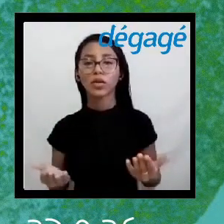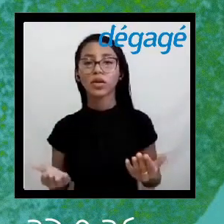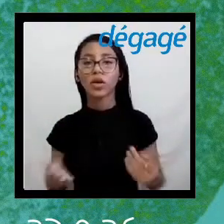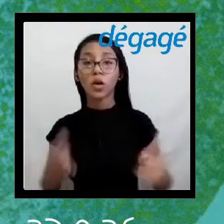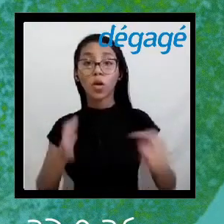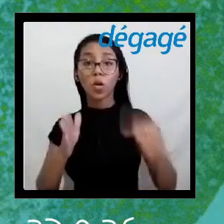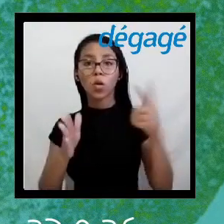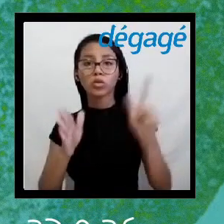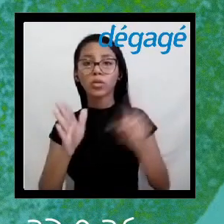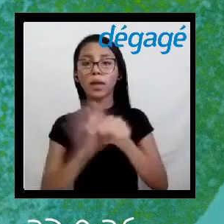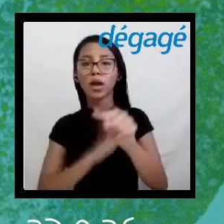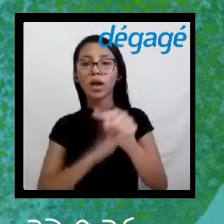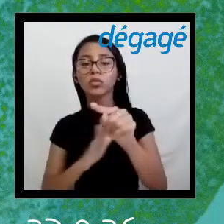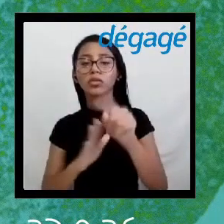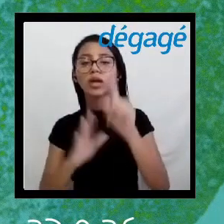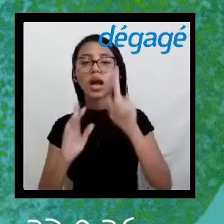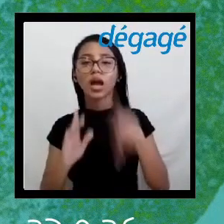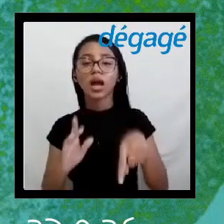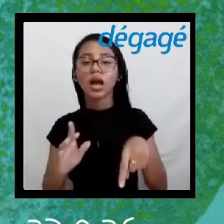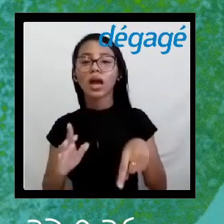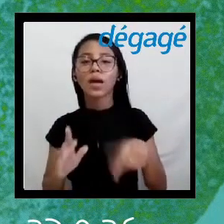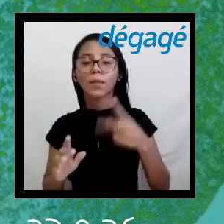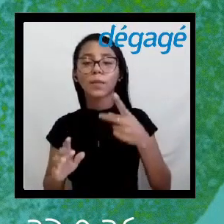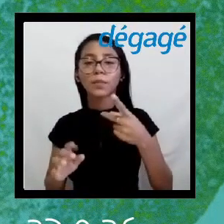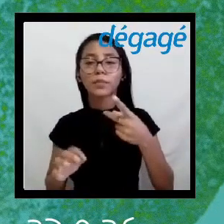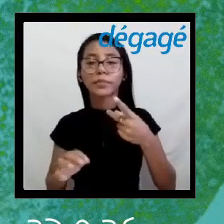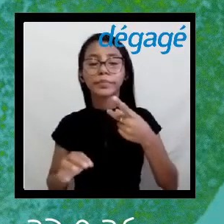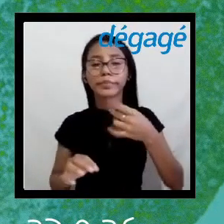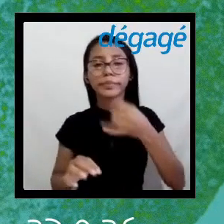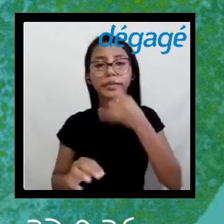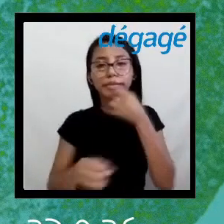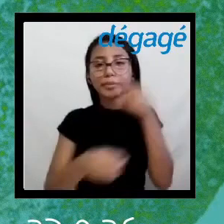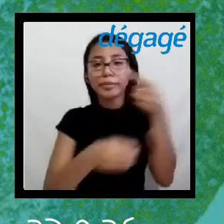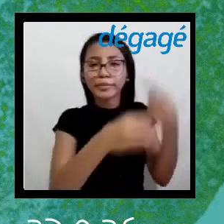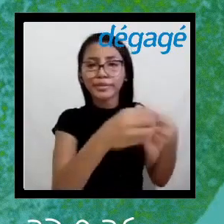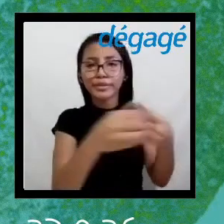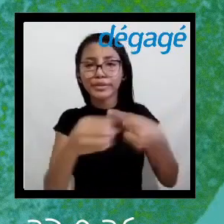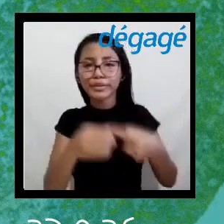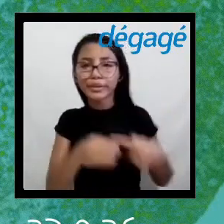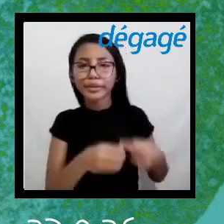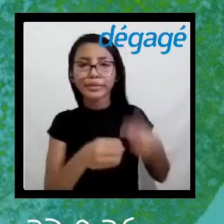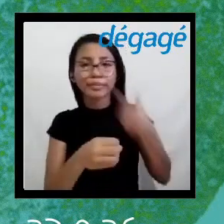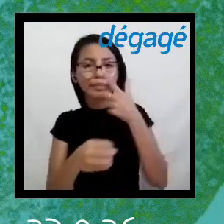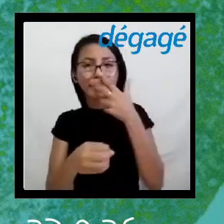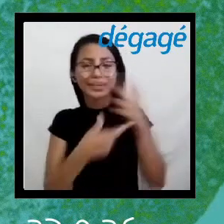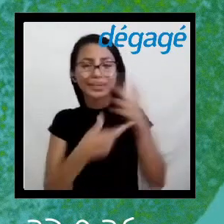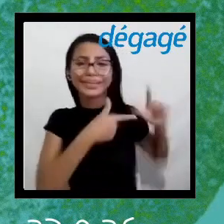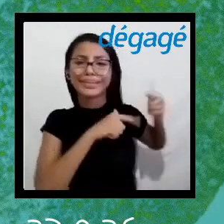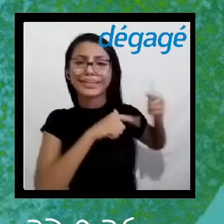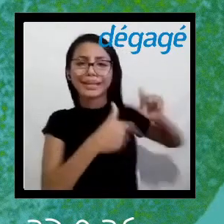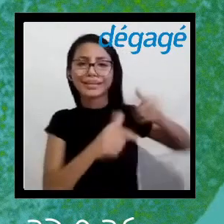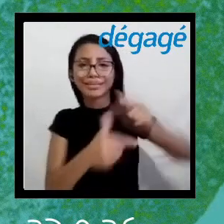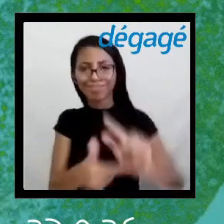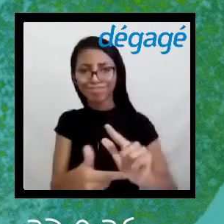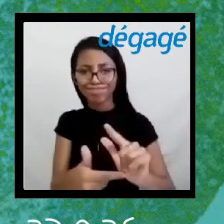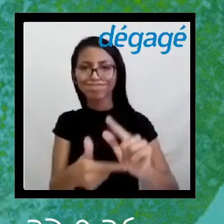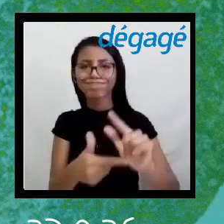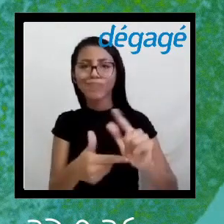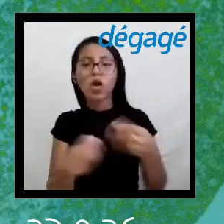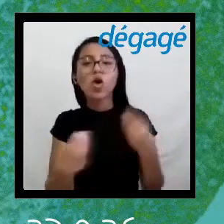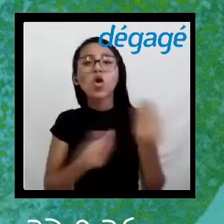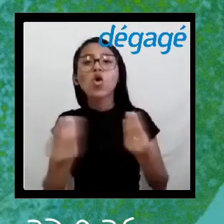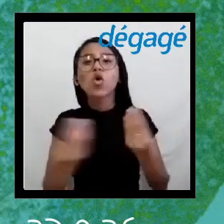pequenos, é notável o formato engessado, bem tradicional, como facilitar a implementação da arte